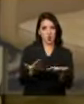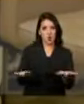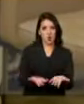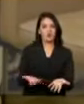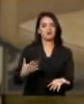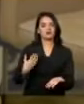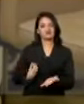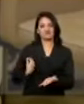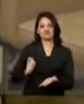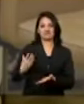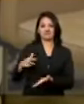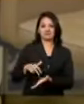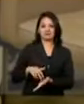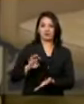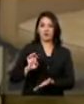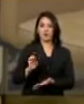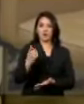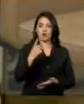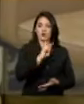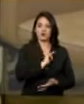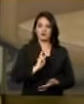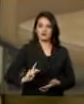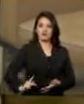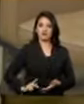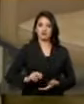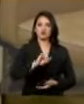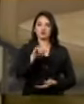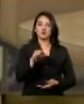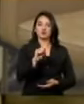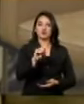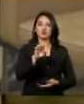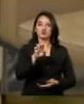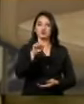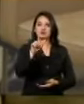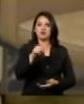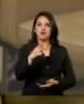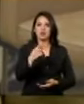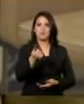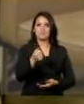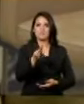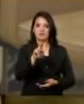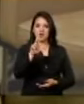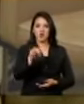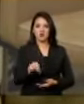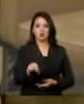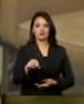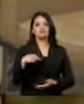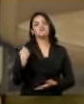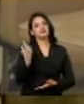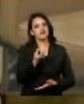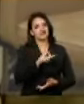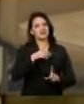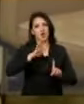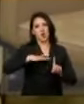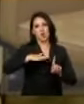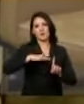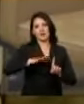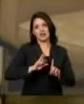prestigia, o ex-ministro da Casa, José Paulo Sepúlveda Pertence, a quem devemos render sempre todas as nossas homenagens.